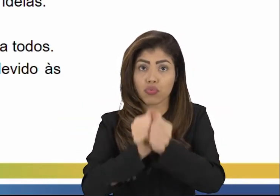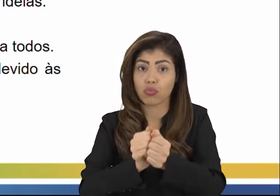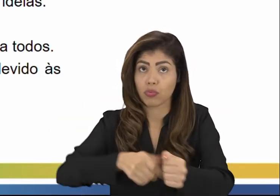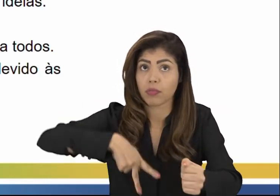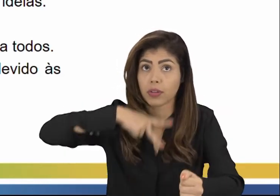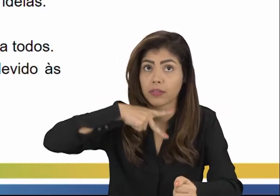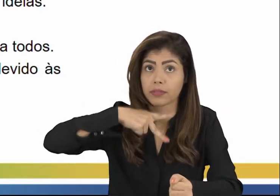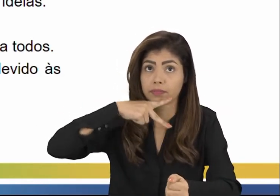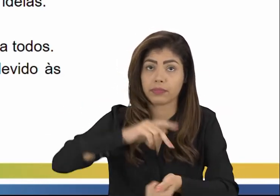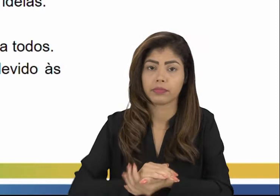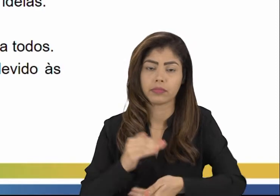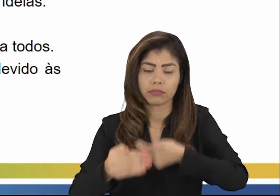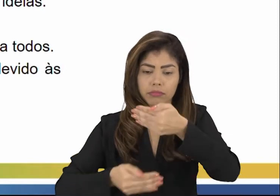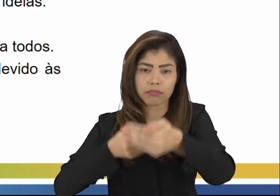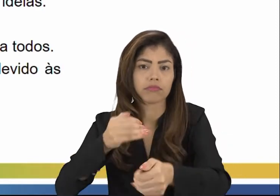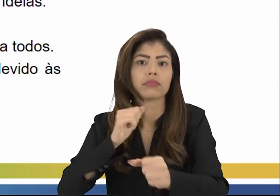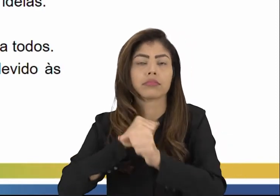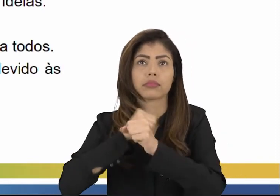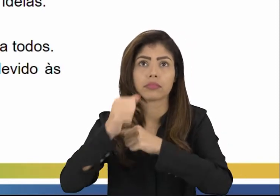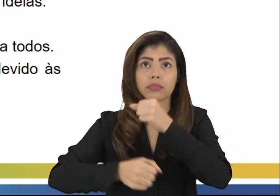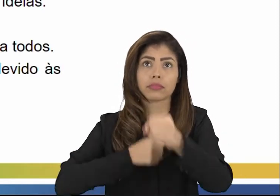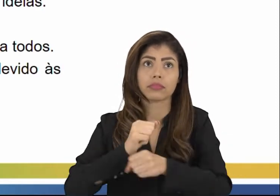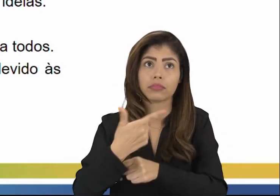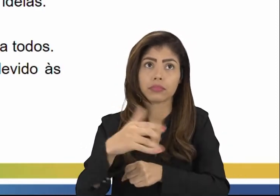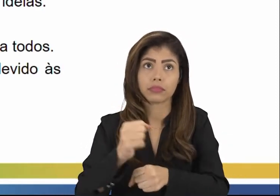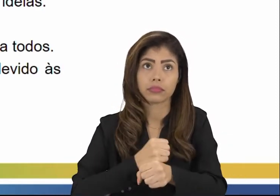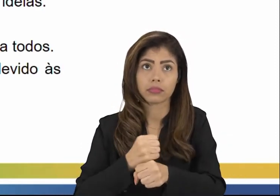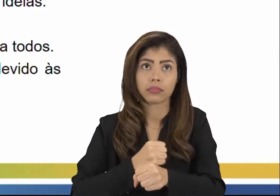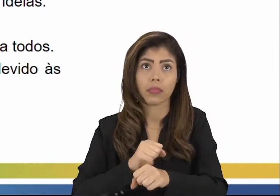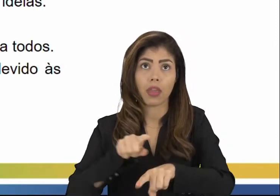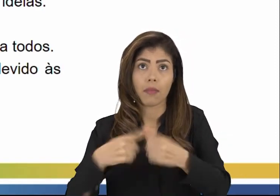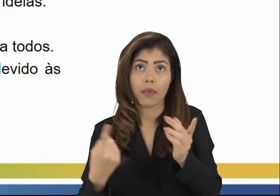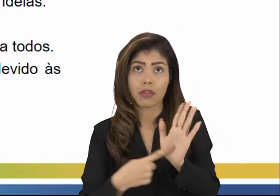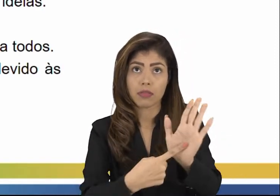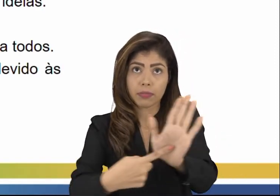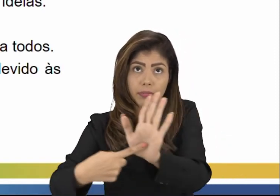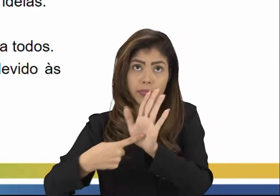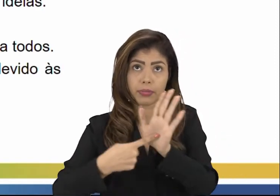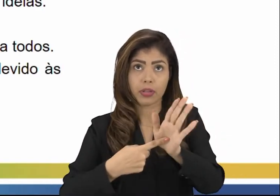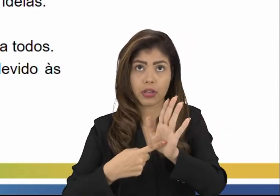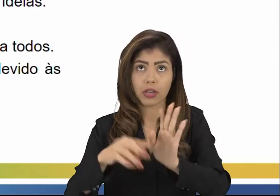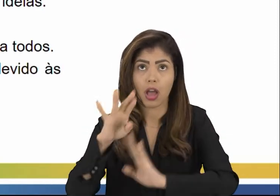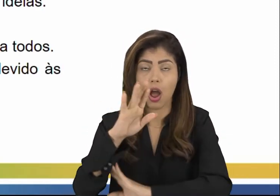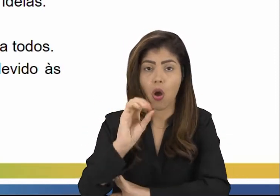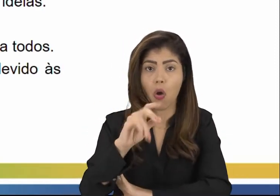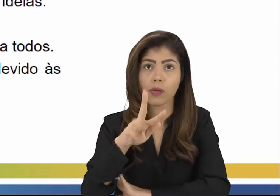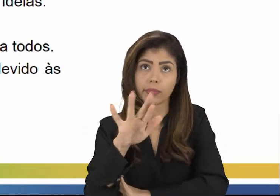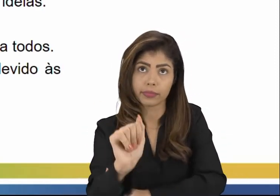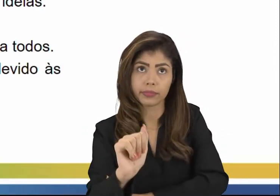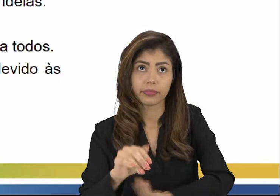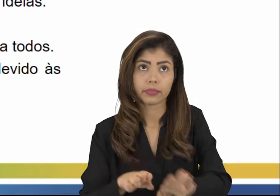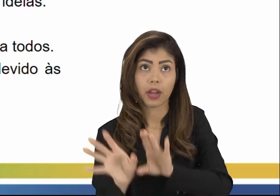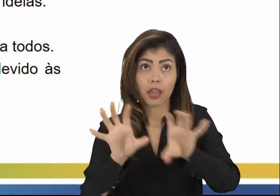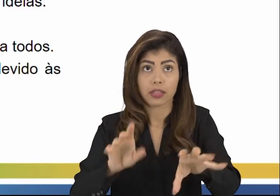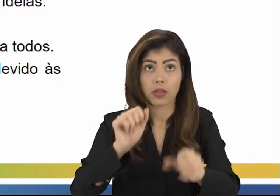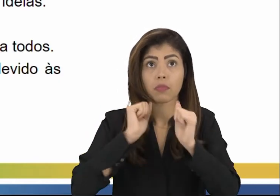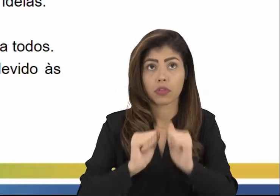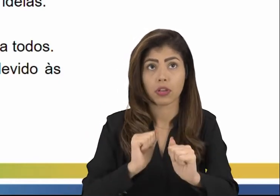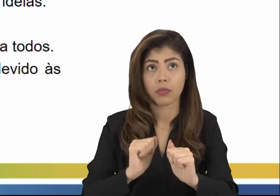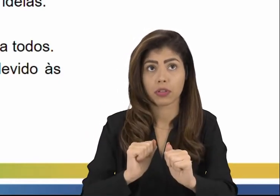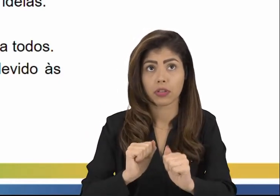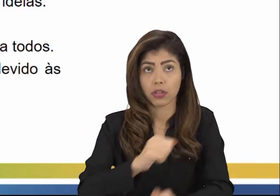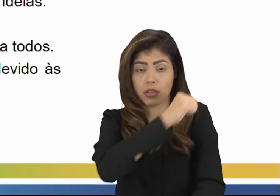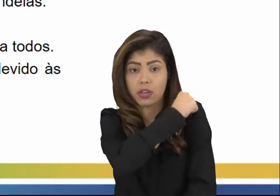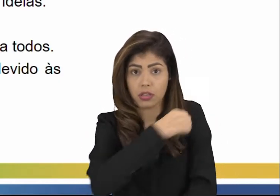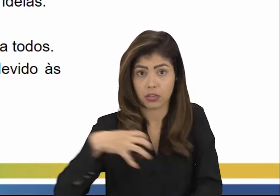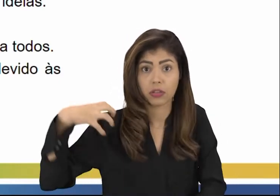com Platão durante 20 anos, mas se destacou pela amplitude da sua obra. Assim podemos considerar